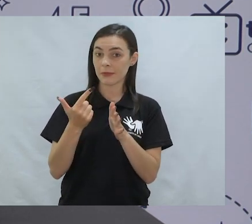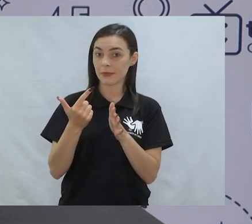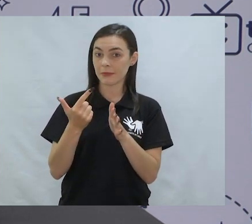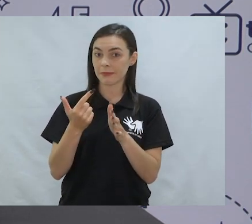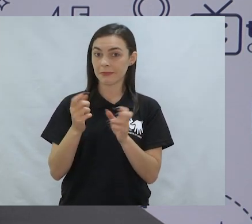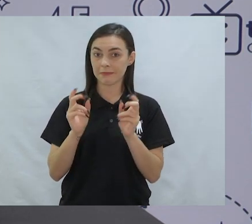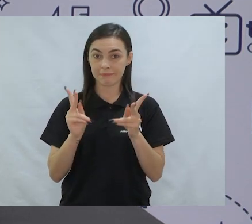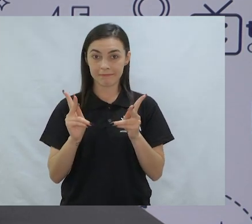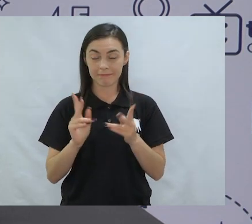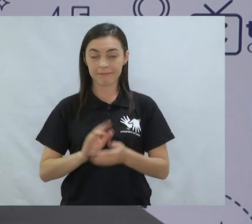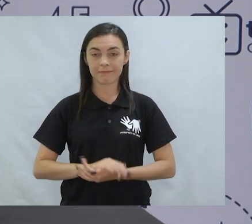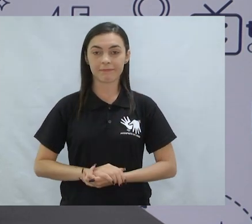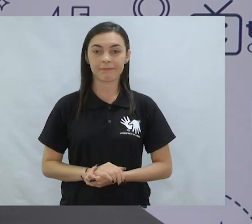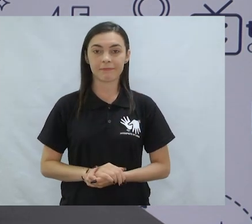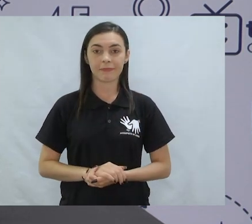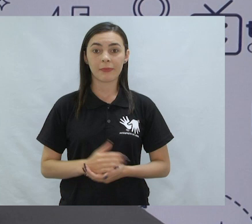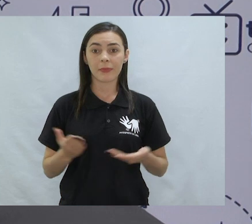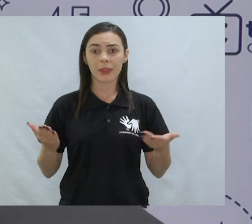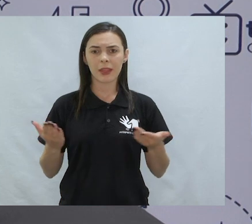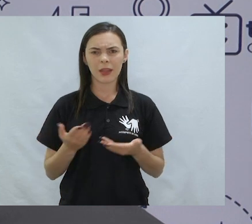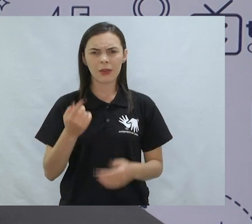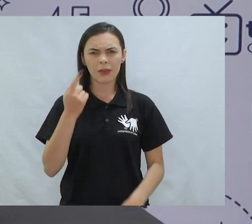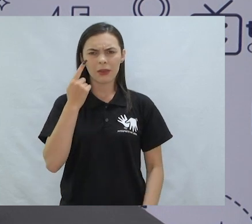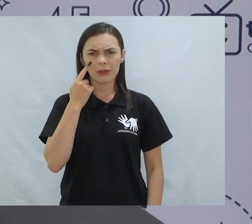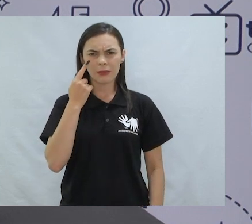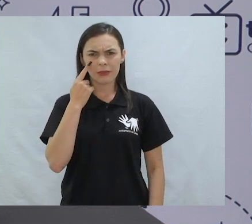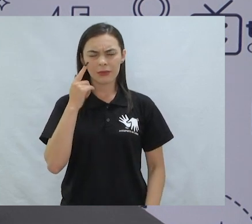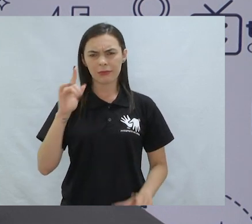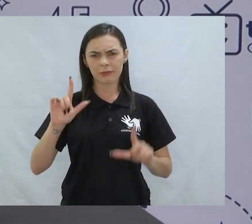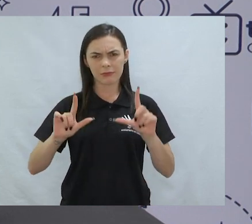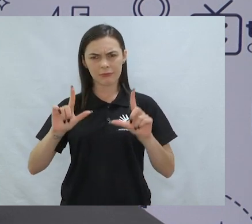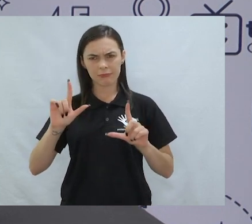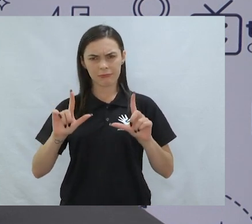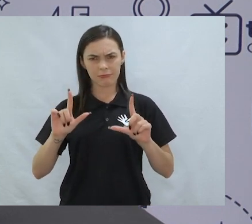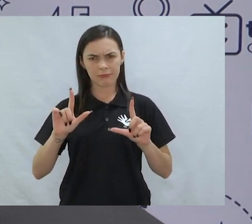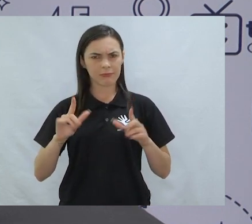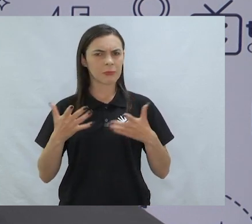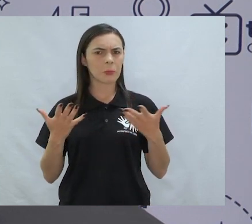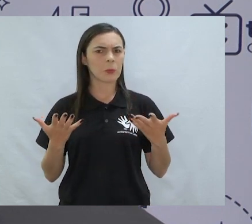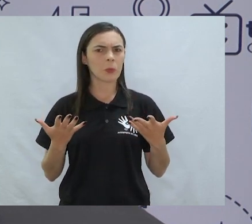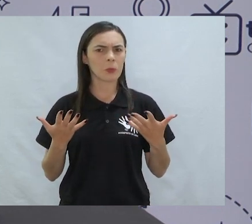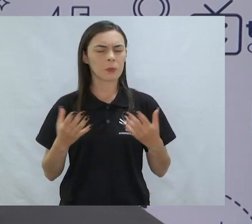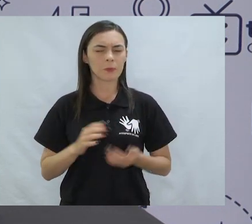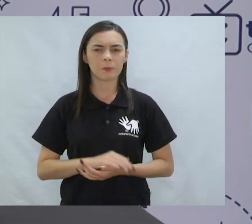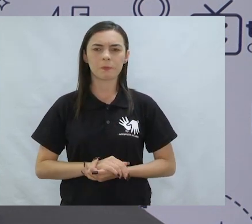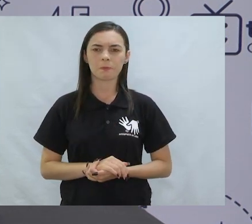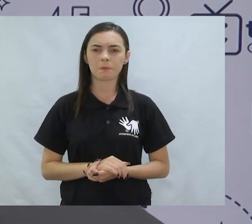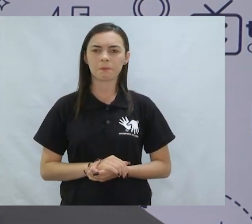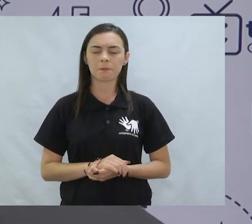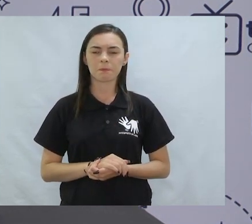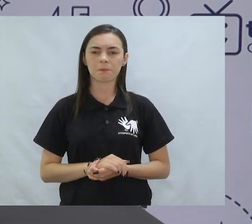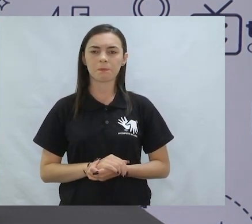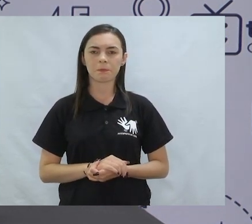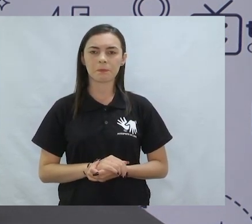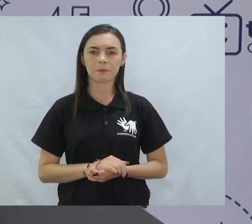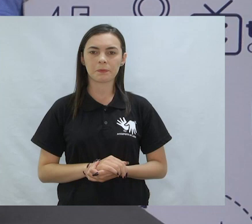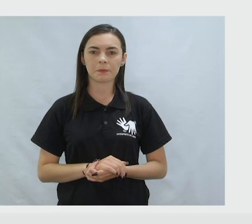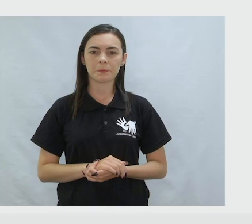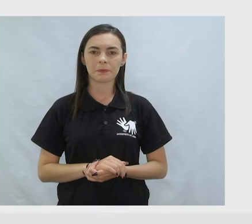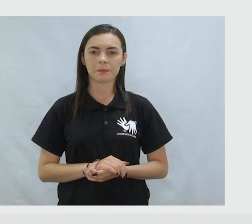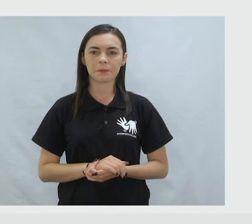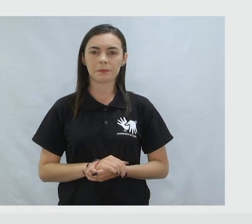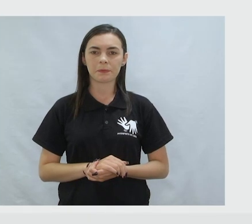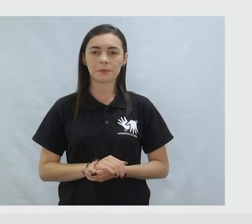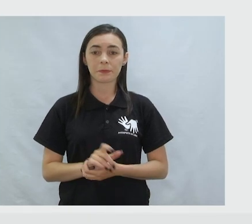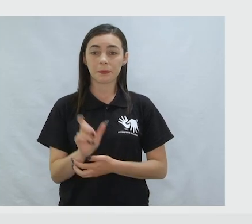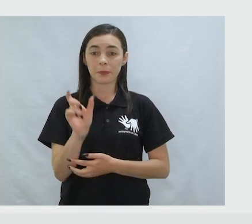segunda sílaba. Ok? Vamos ver agora lá no computador, aqui na televisão, como é que ficou? Olhem